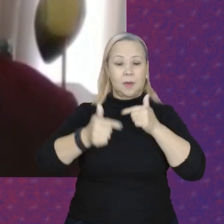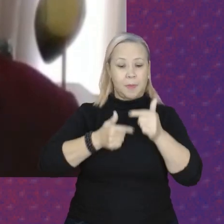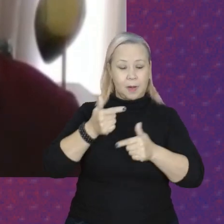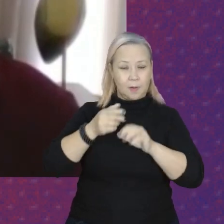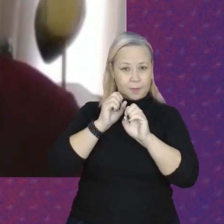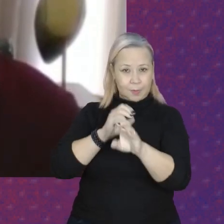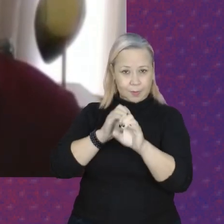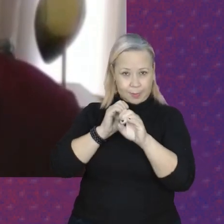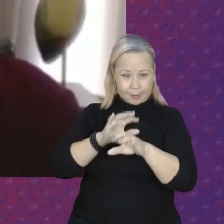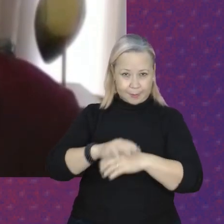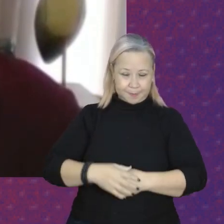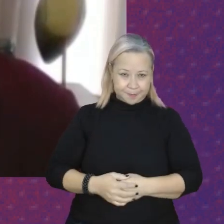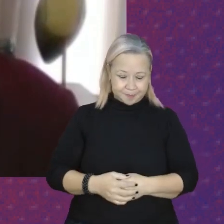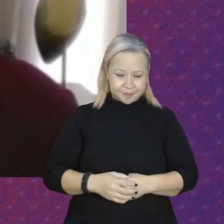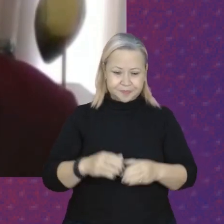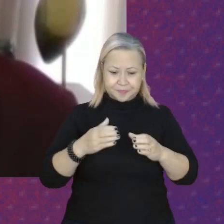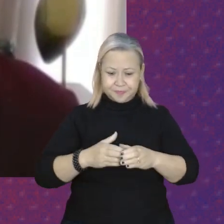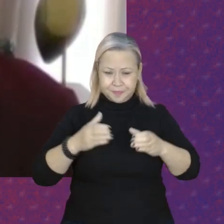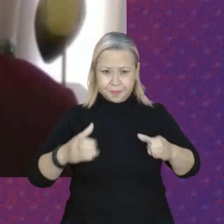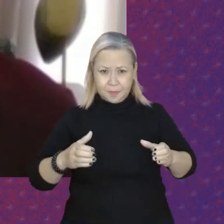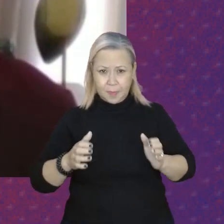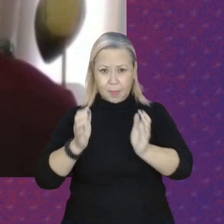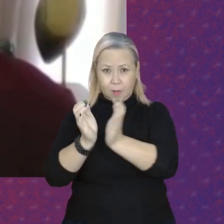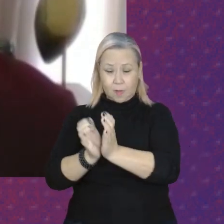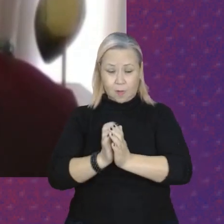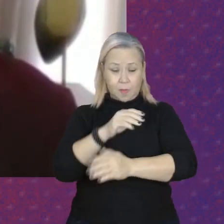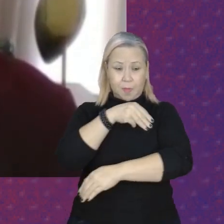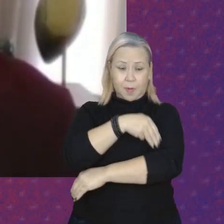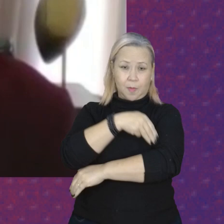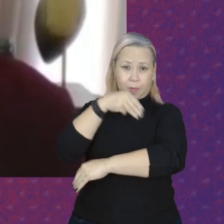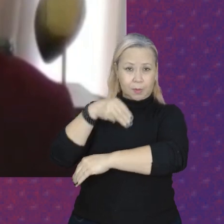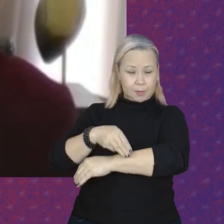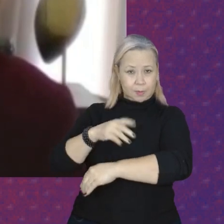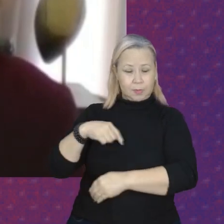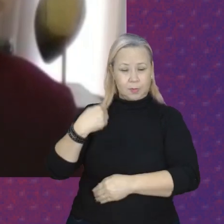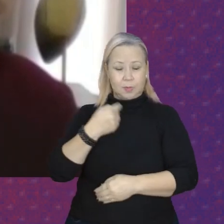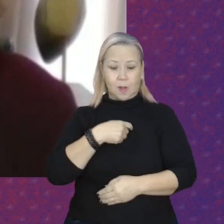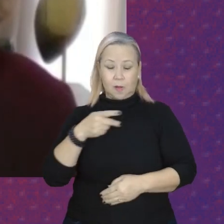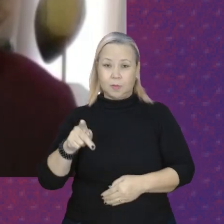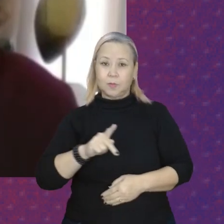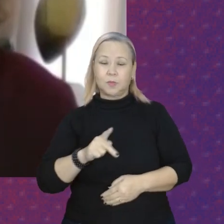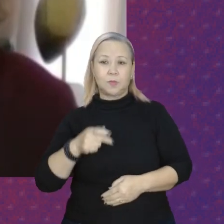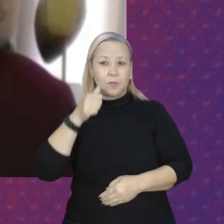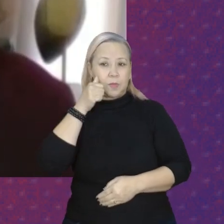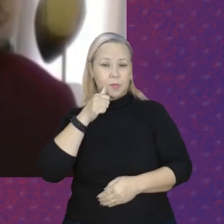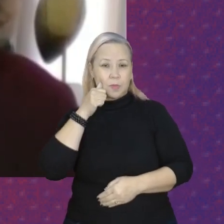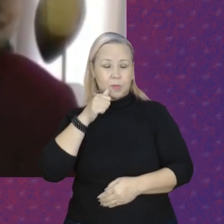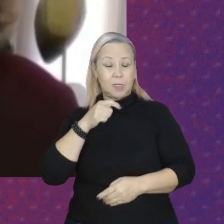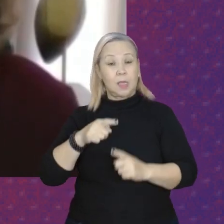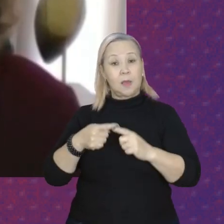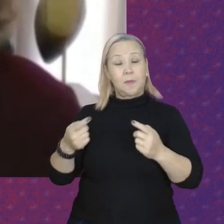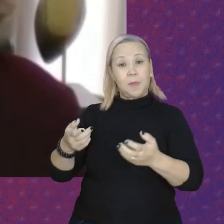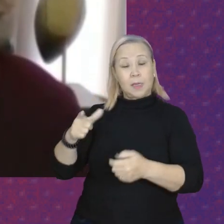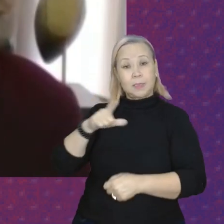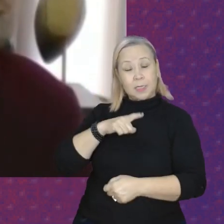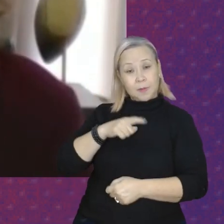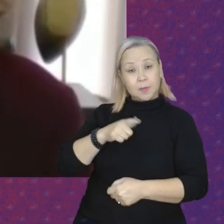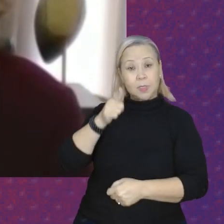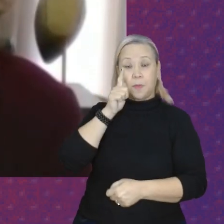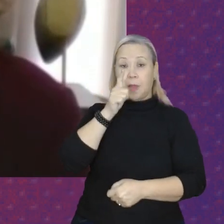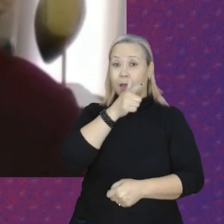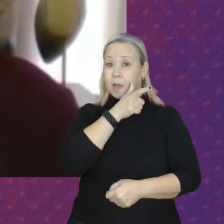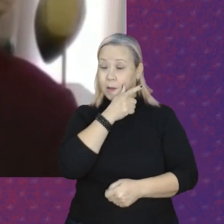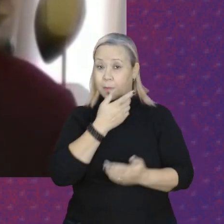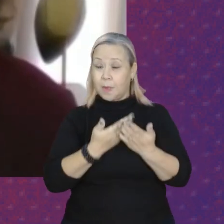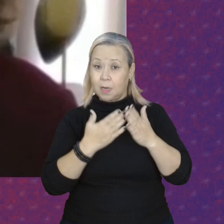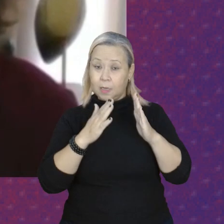educação. A maior parte é o magistério, somos nós, professoras, mas nós temos também as merendeiras,